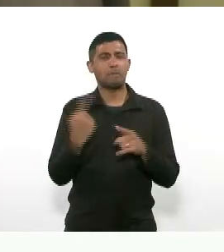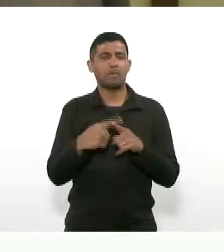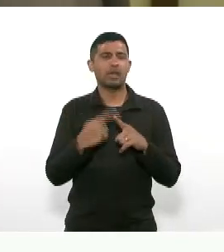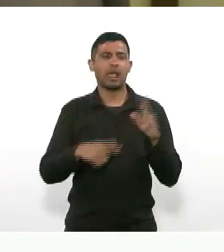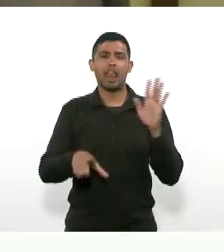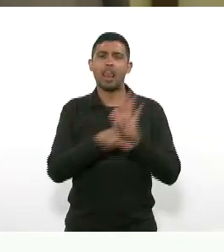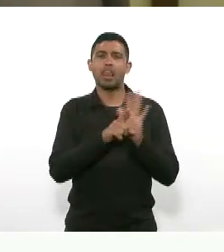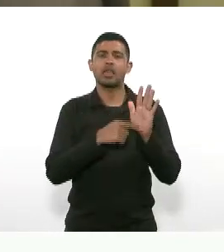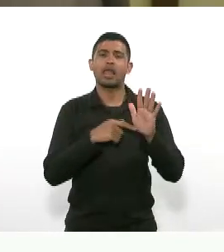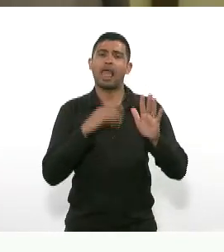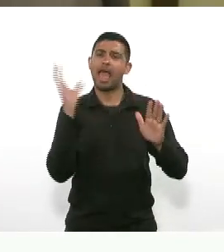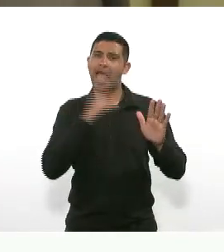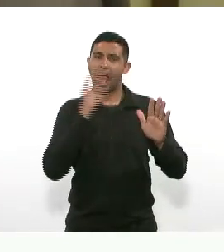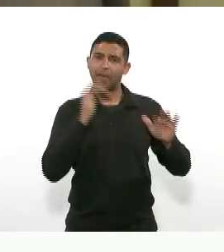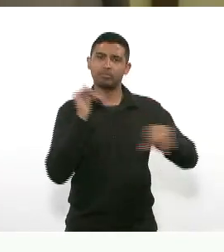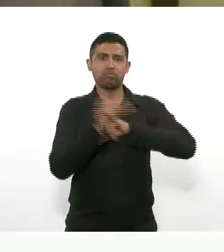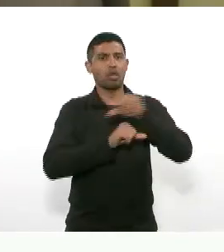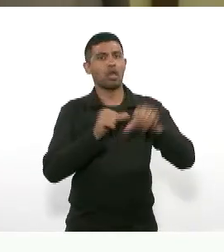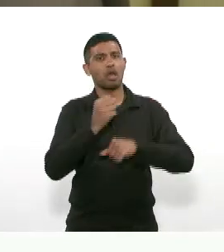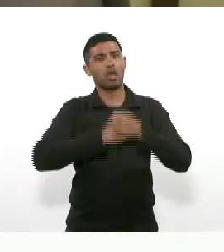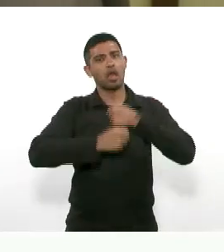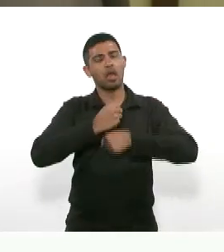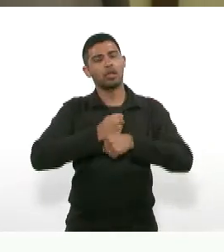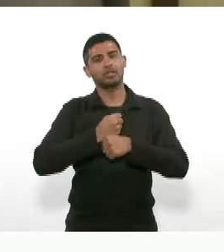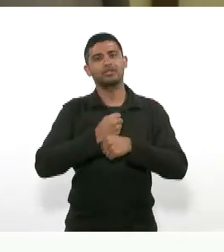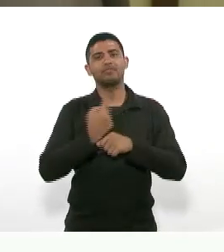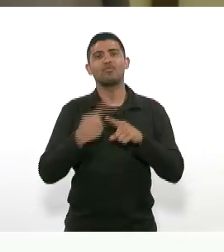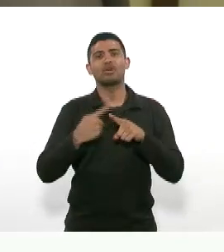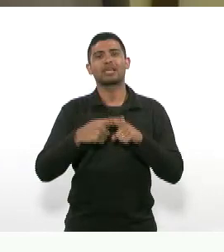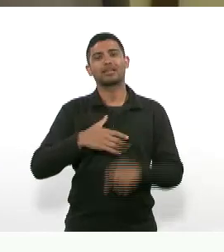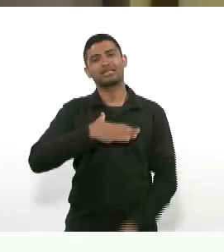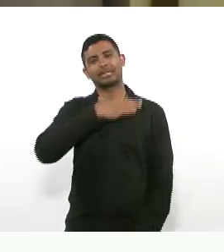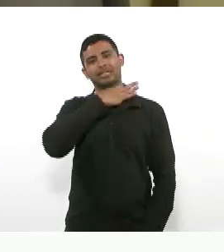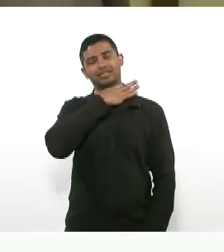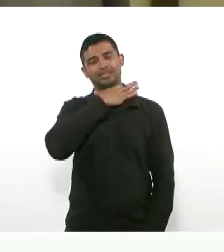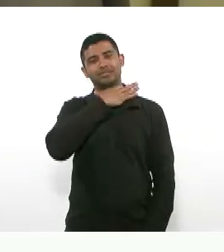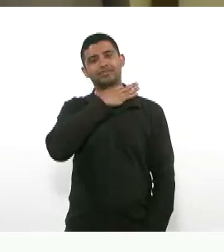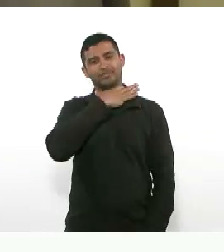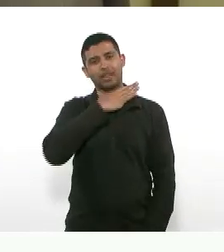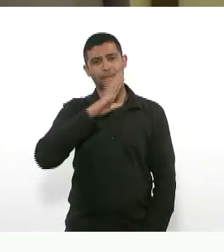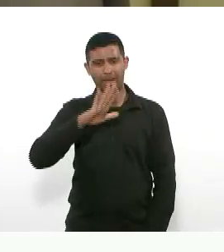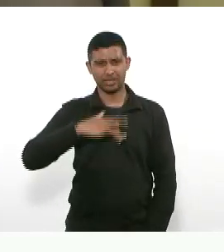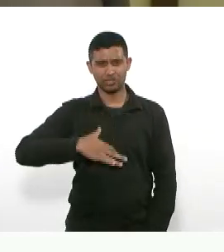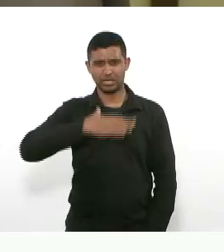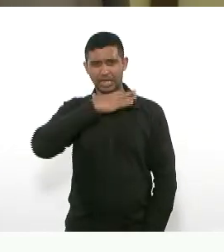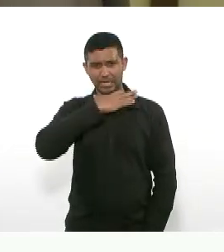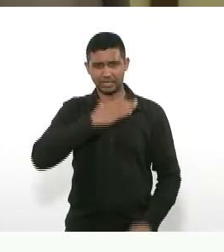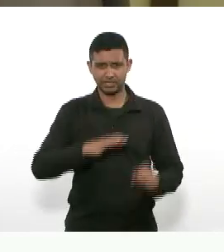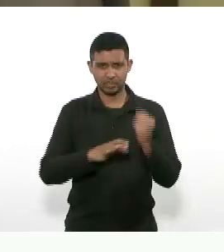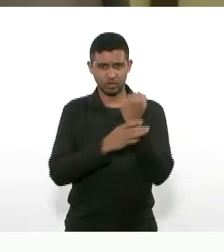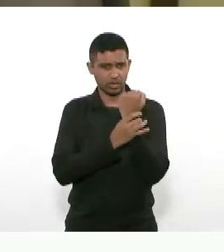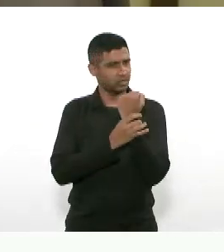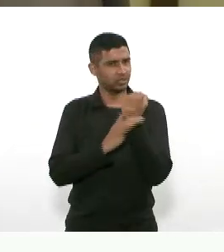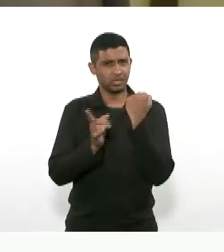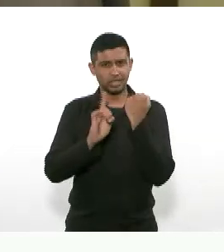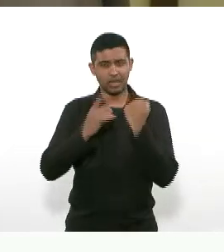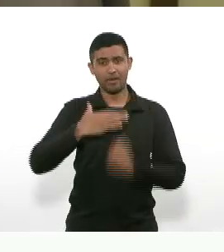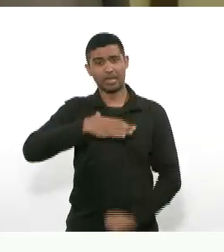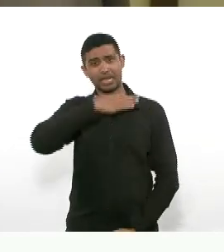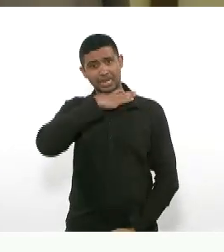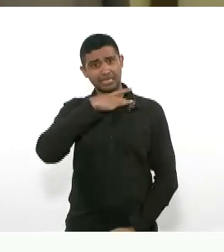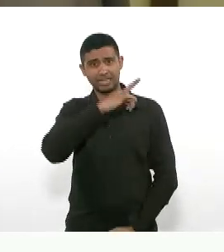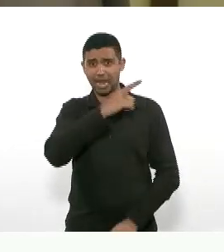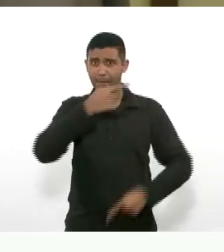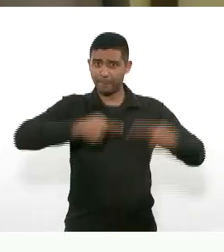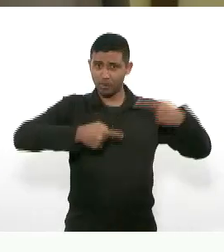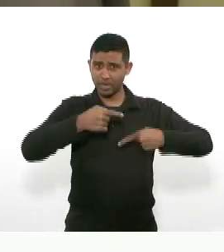rapidamente no ano passado? Porque era um momento de crise. E não era uma crise da segurança, era uma crise política em Brasília.